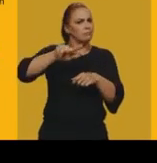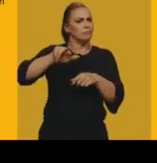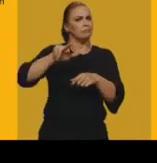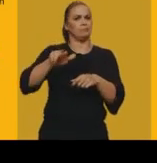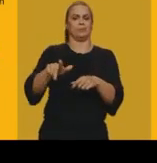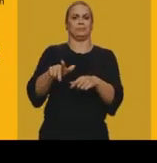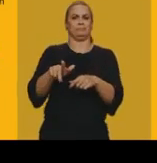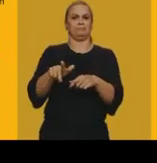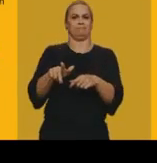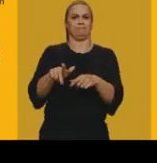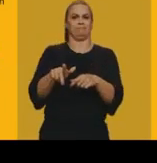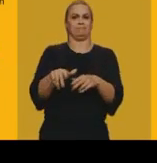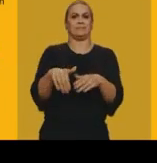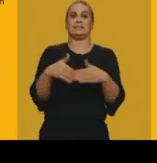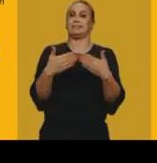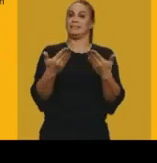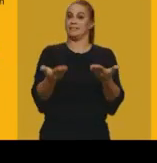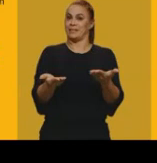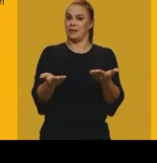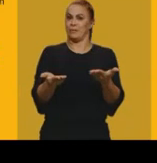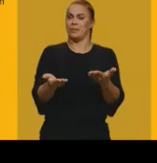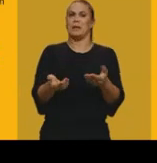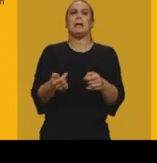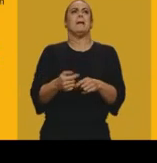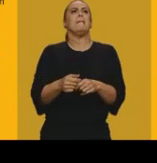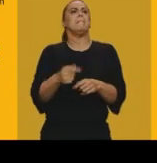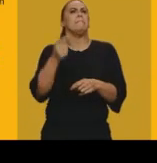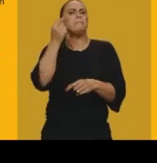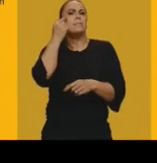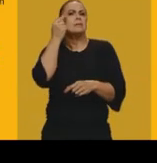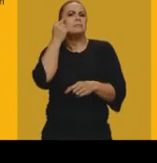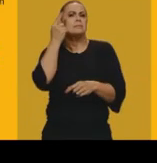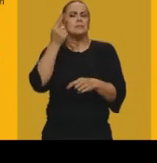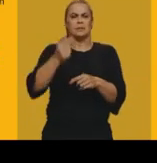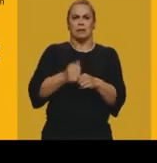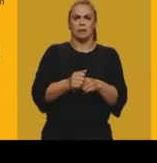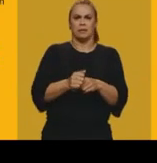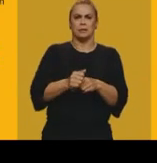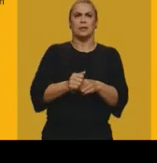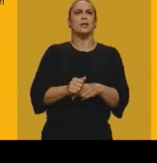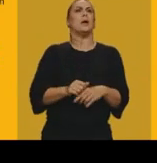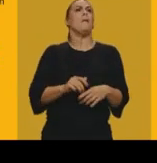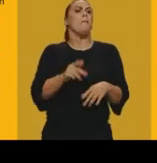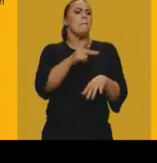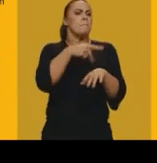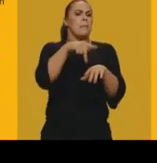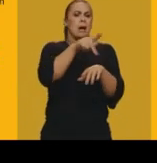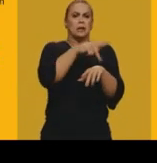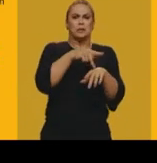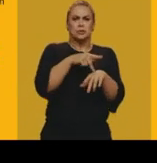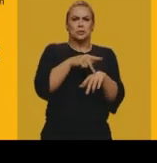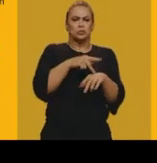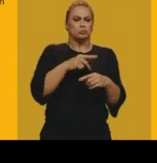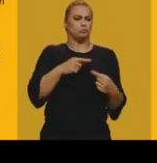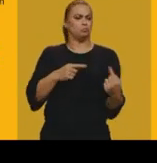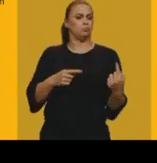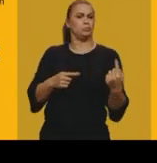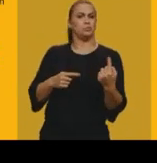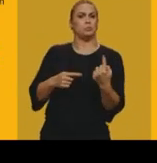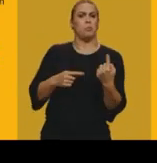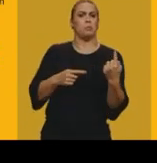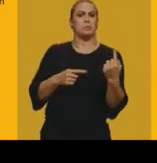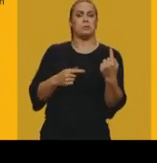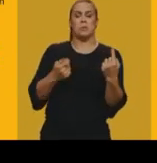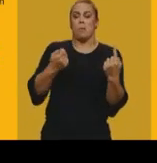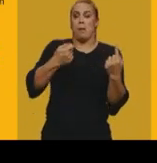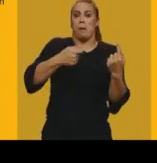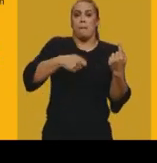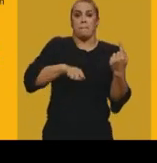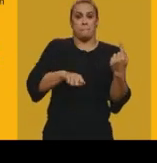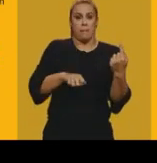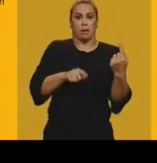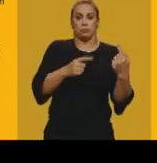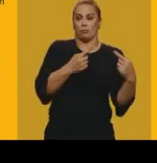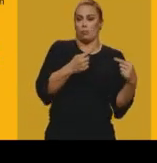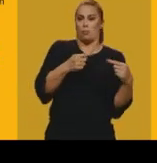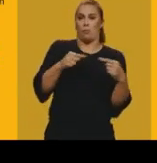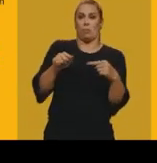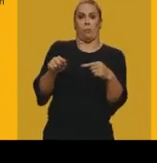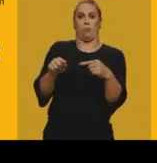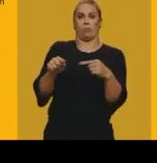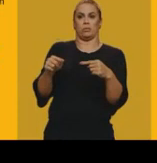irreal você pensar que, autonomamente, qualquer país pudesse fazer frente às grandes potências